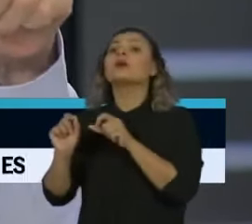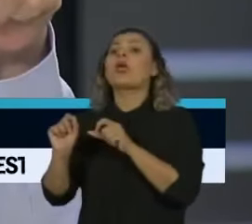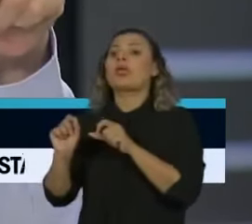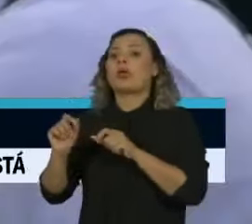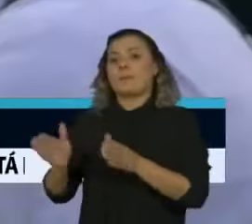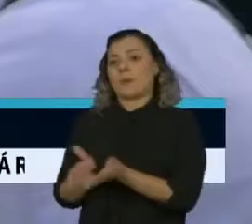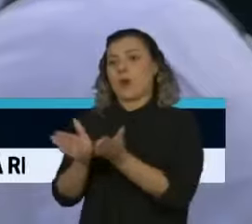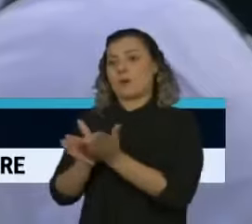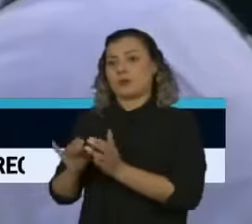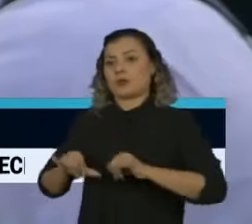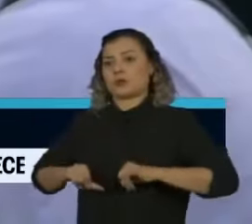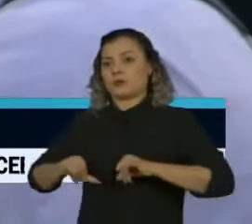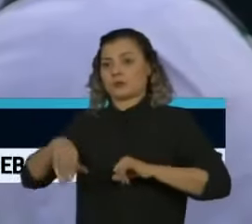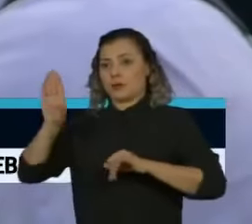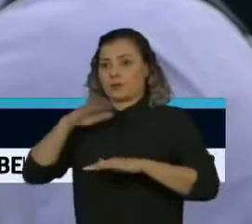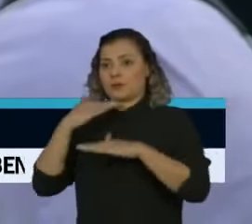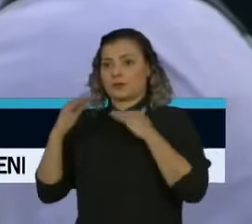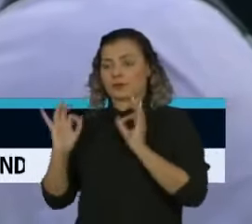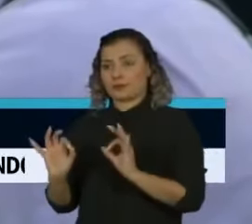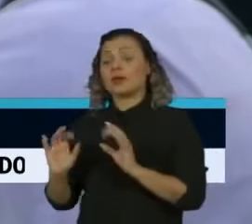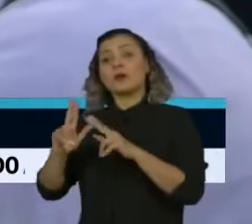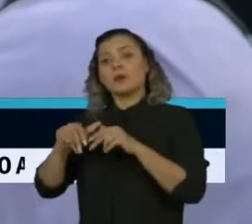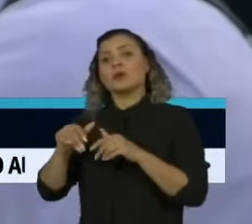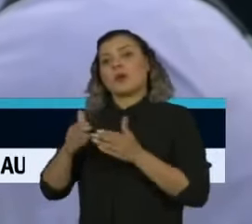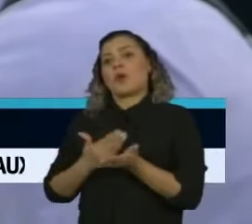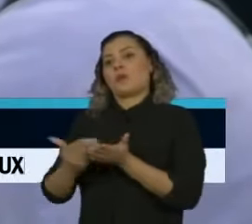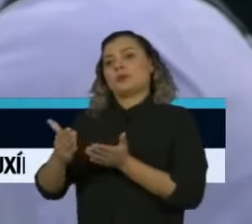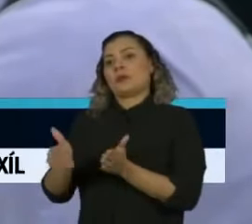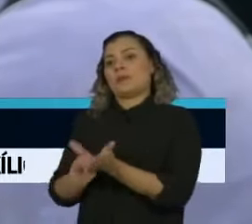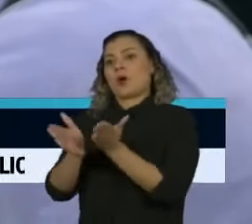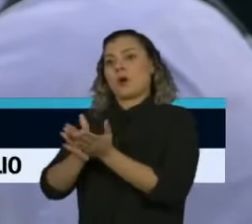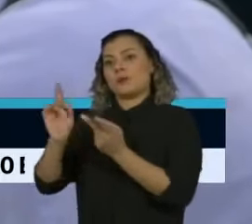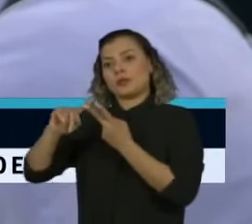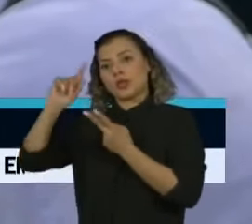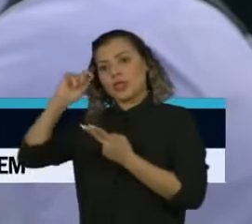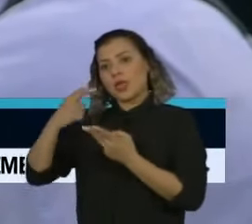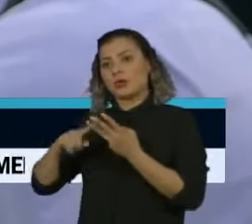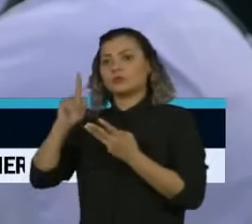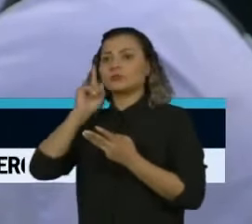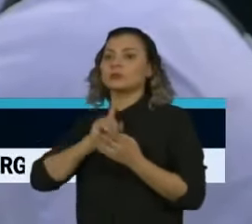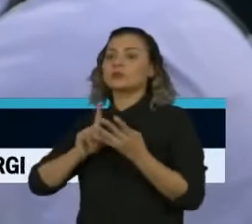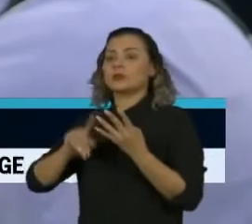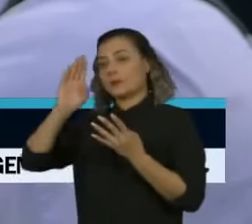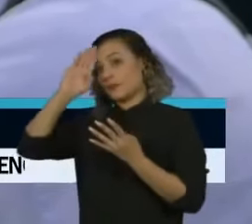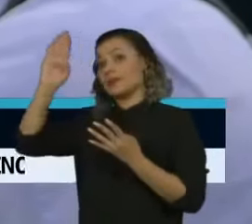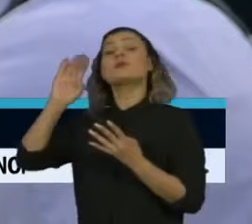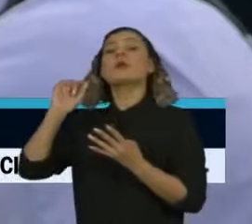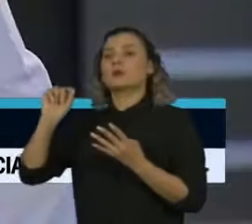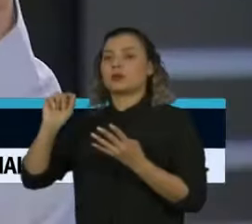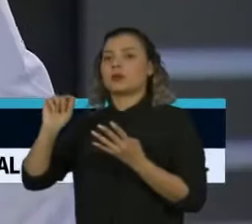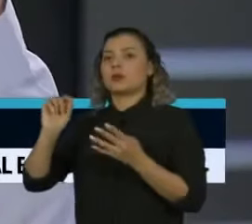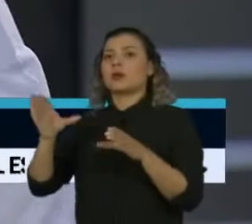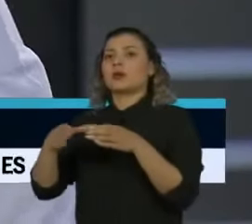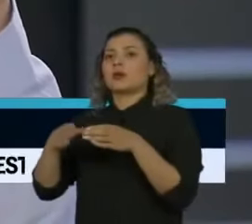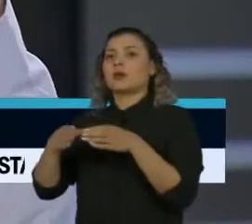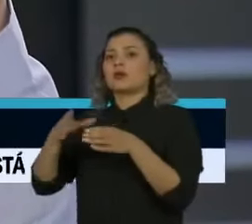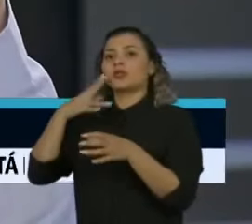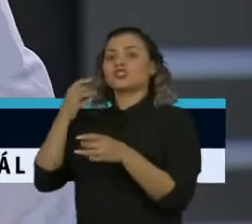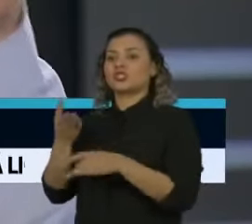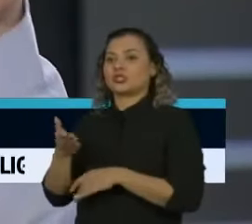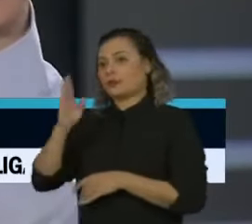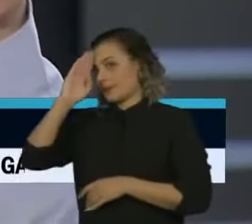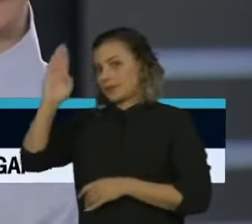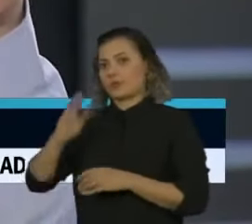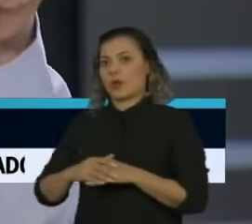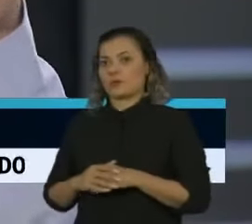pessoas mais pobres. Então, tem que começar pelos pobres, pelos negros, pelos pardos e principalmente pela comunidade